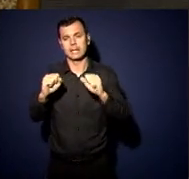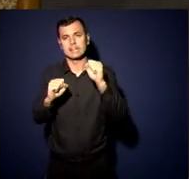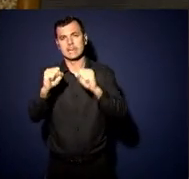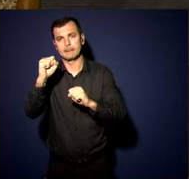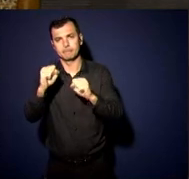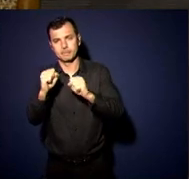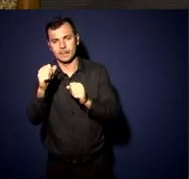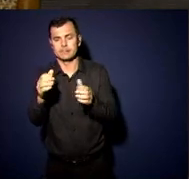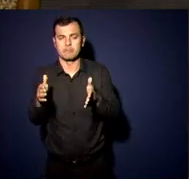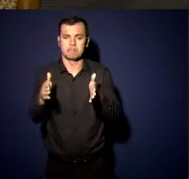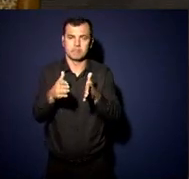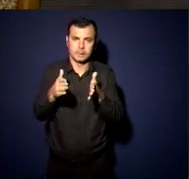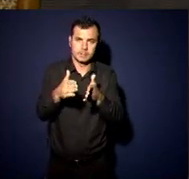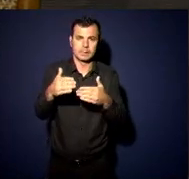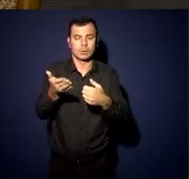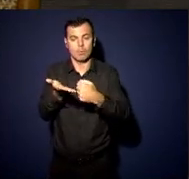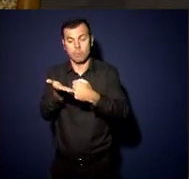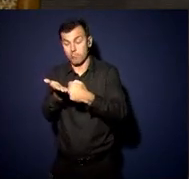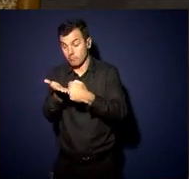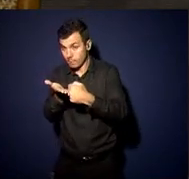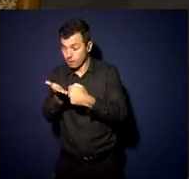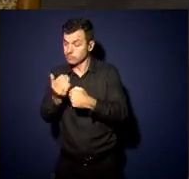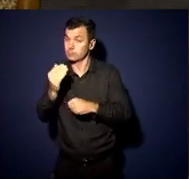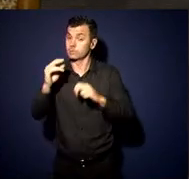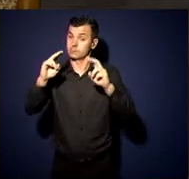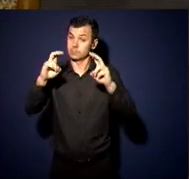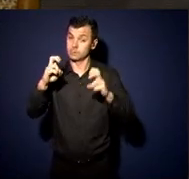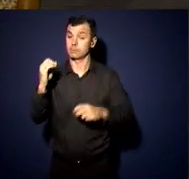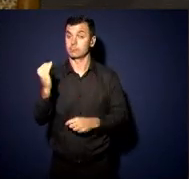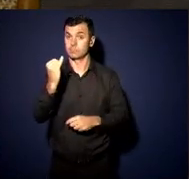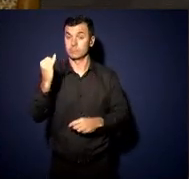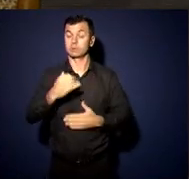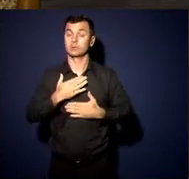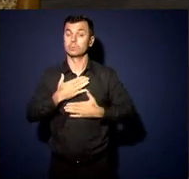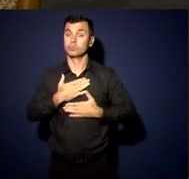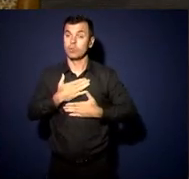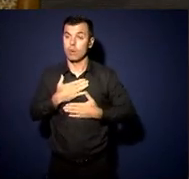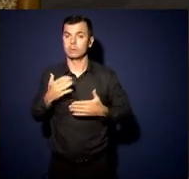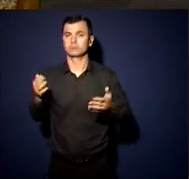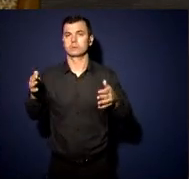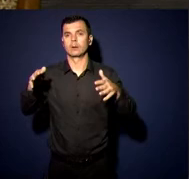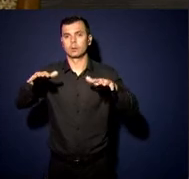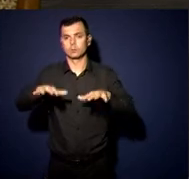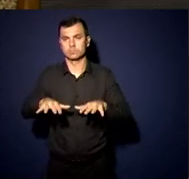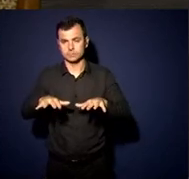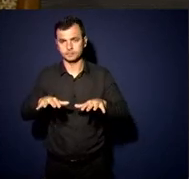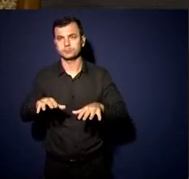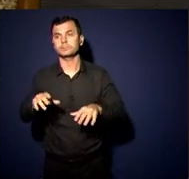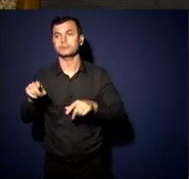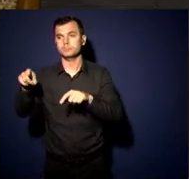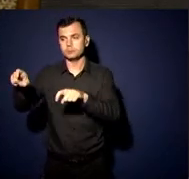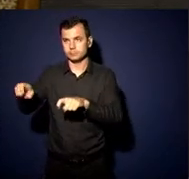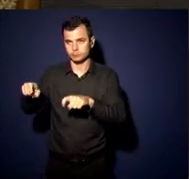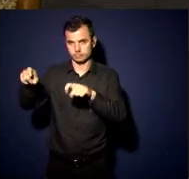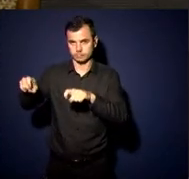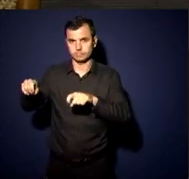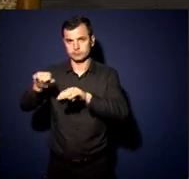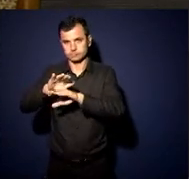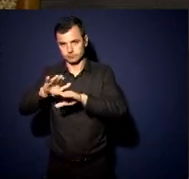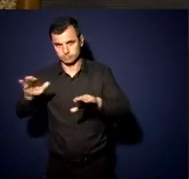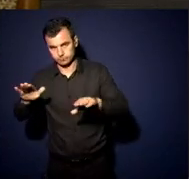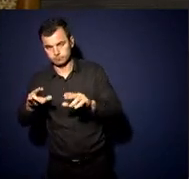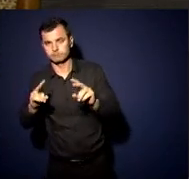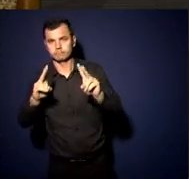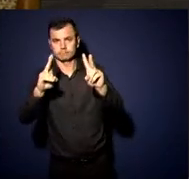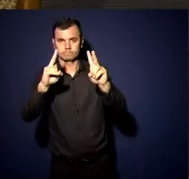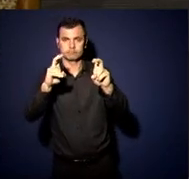é um tema que para a gente é muito caro pela questão da inclusão e a gente vê além do Agro a gente vê o tema das